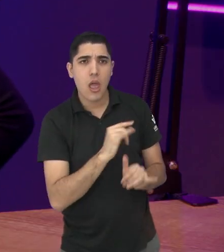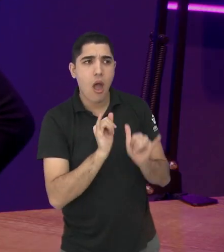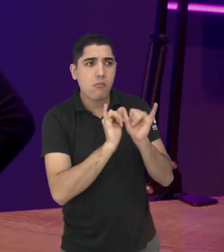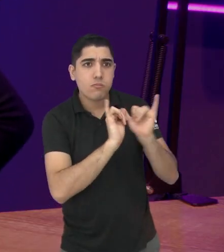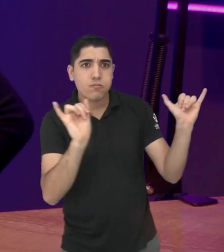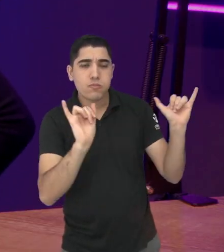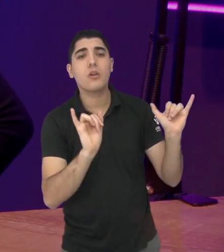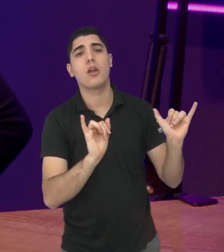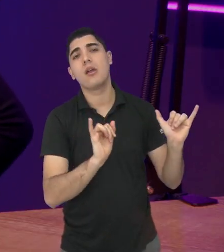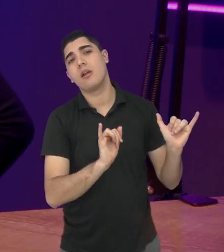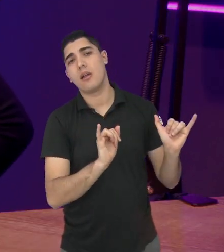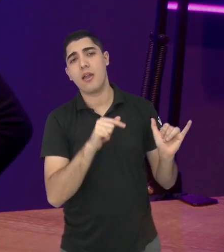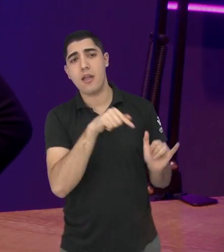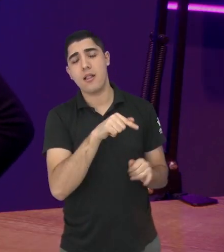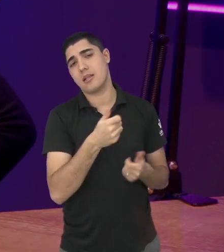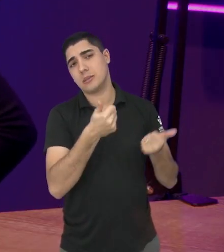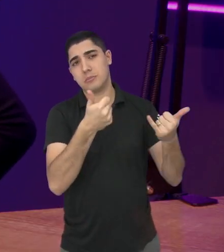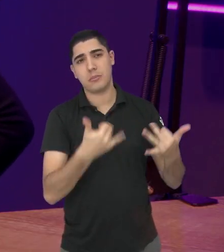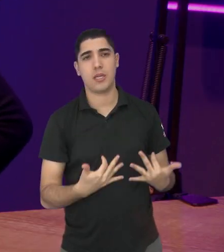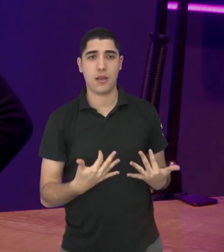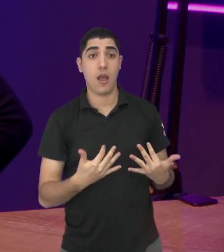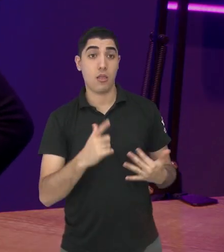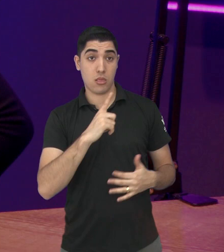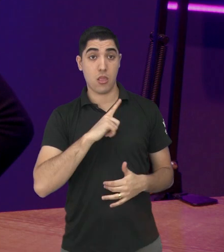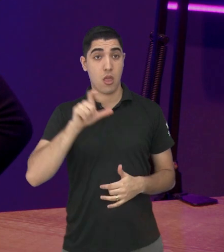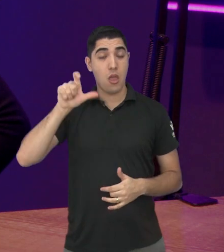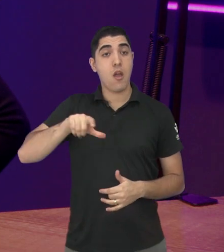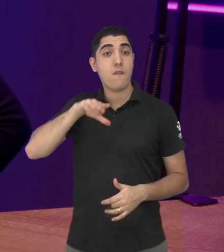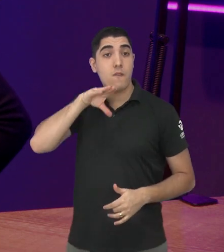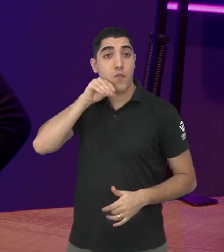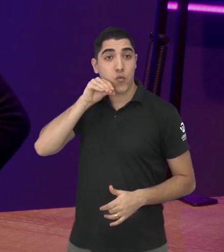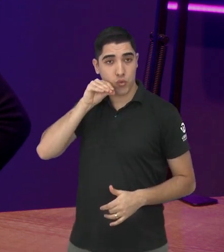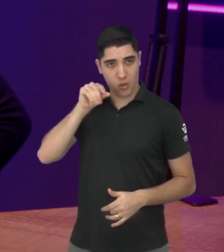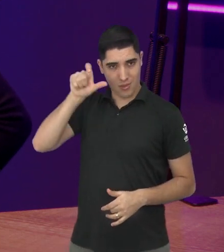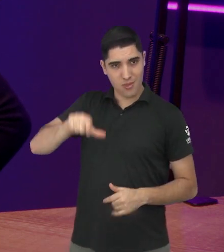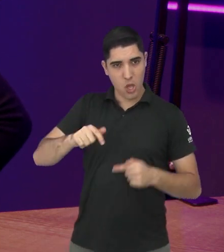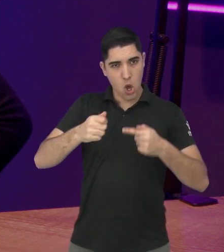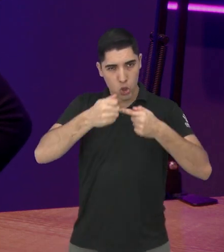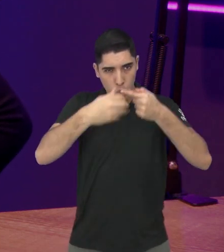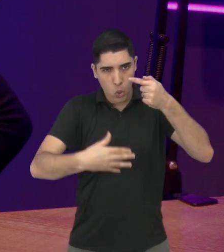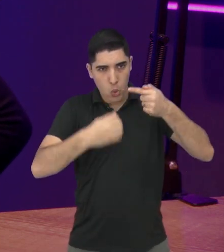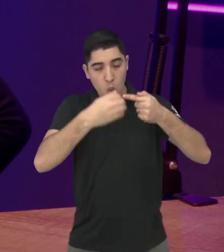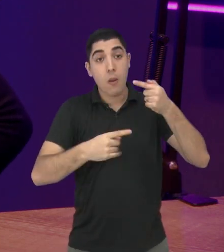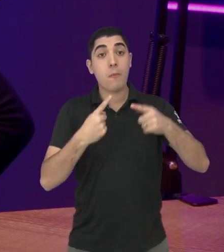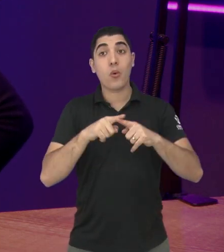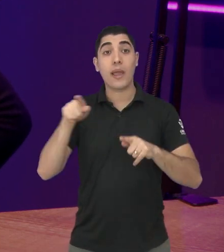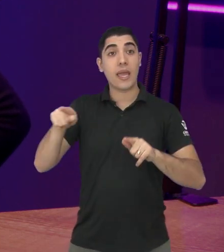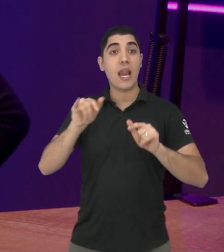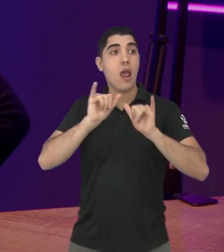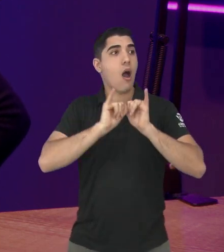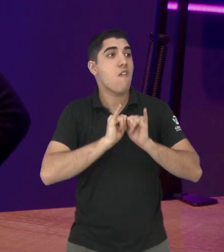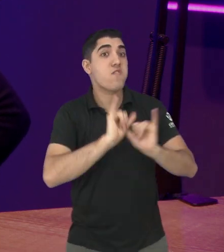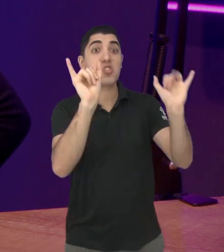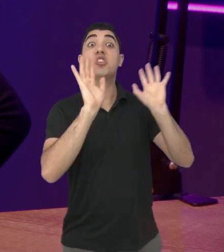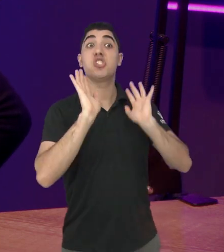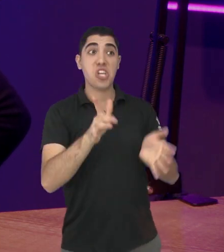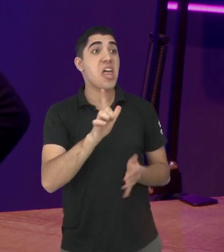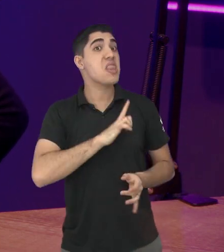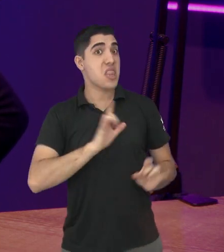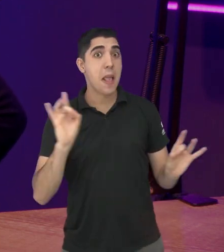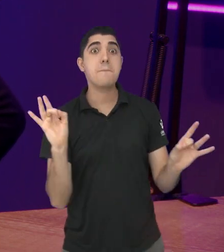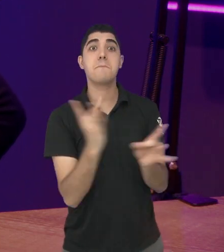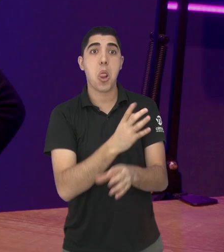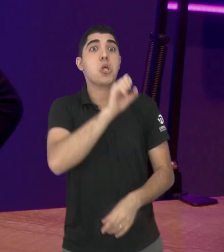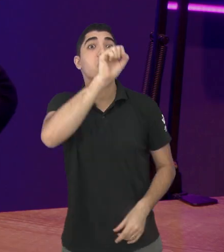notícia da Exame, dizendo, né, que falava que um funcionário da Google foi demitido por revelar que já